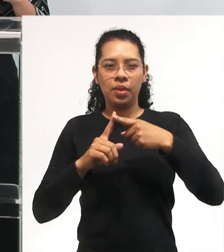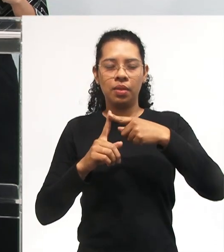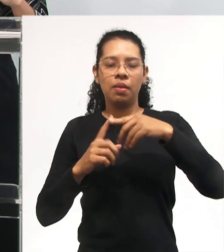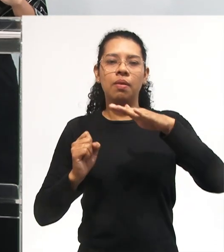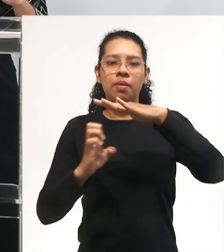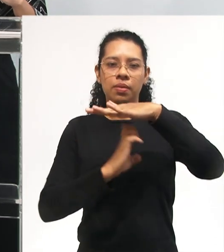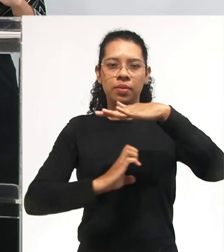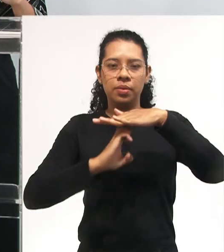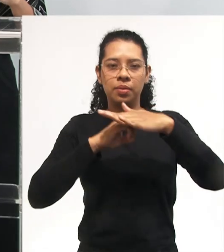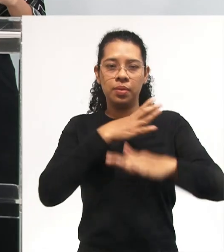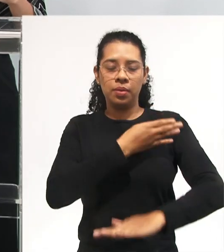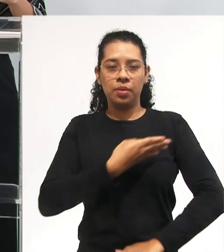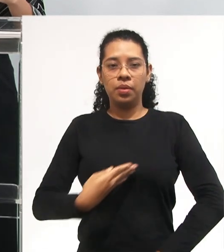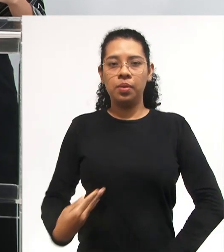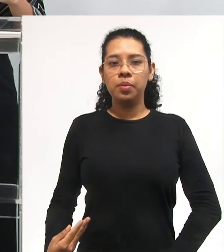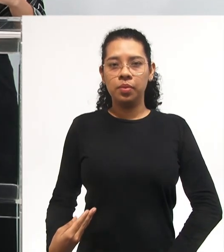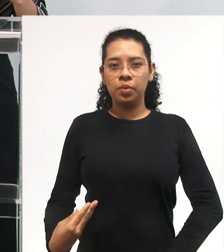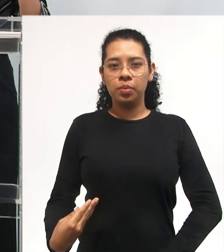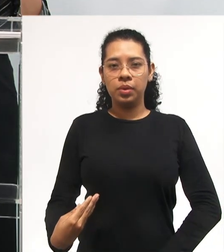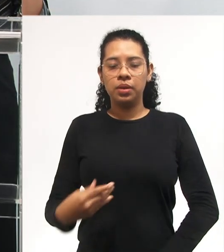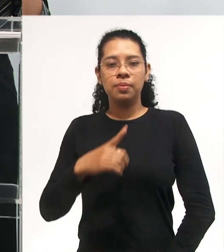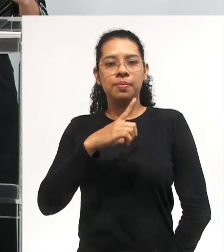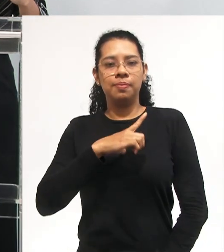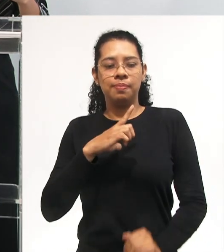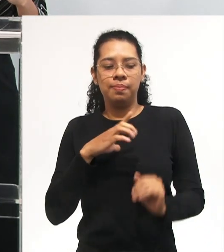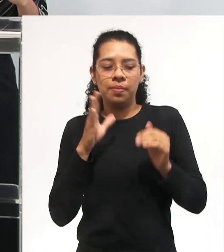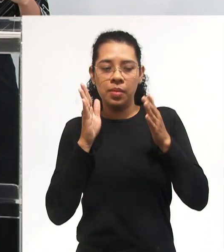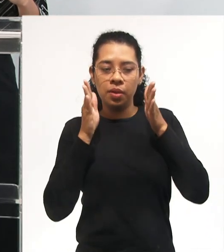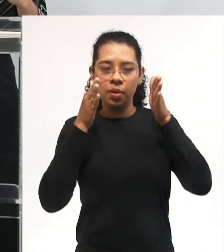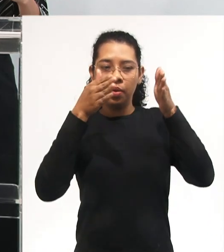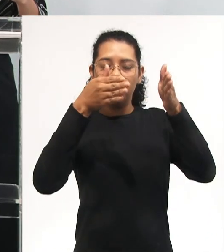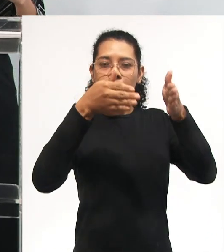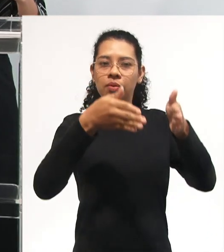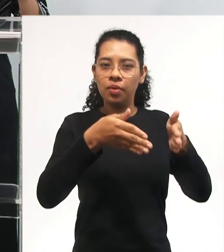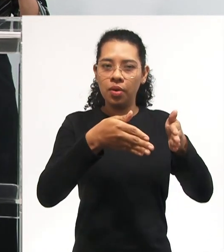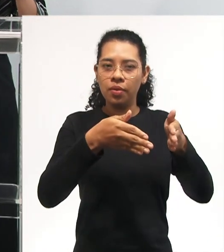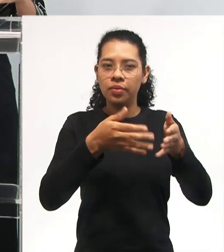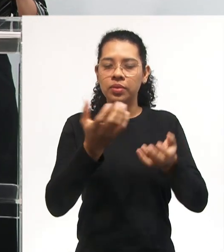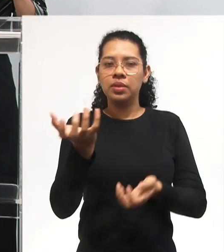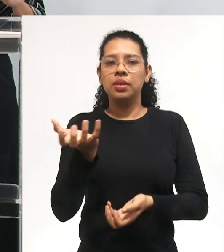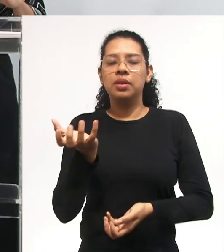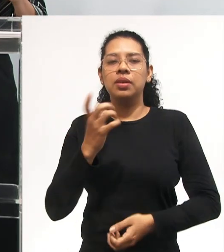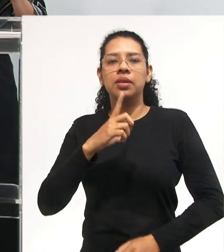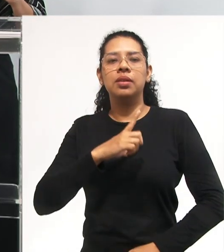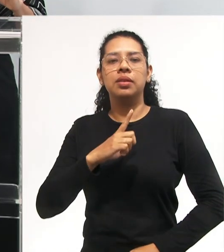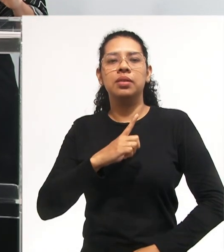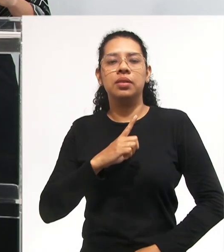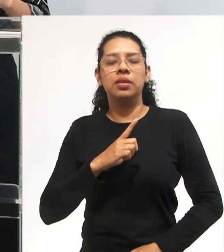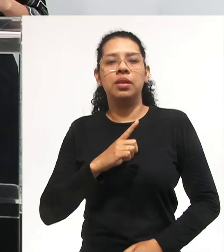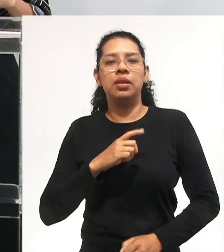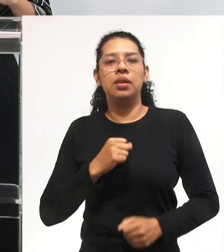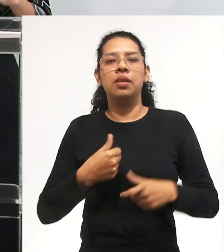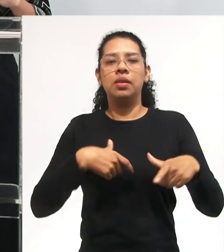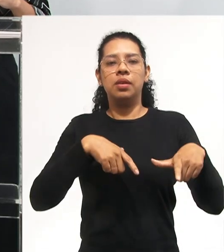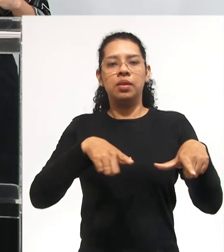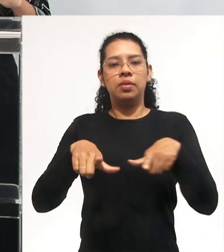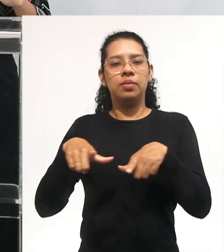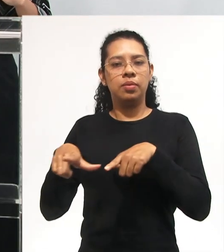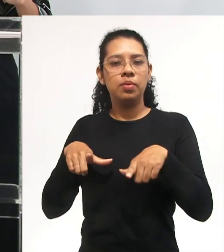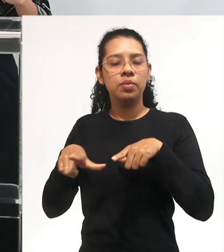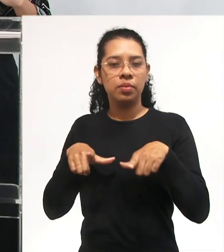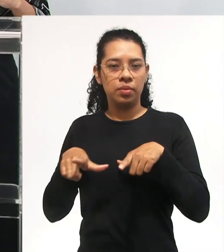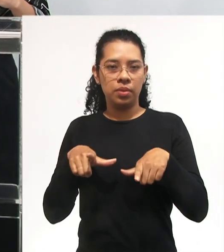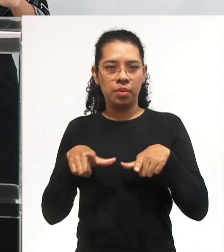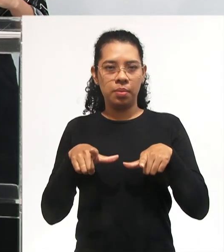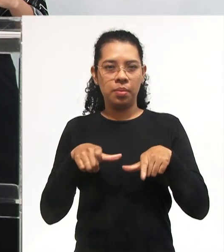mais direcionadas a adotar essa estratégia dentro da sua operação com trabalho